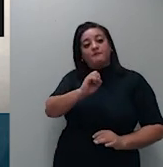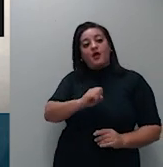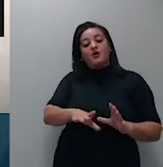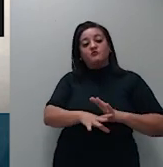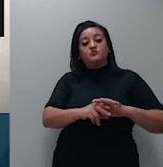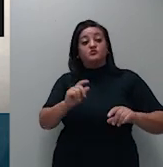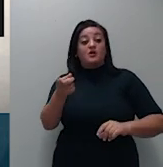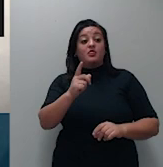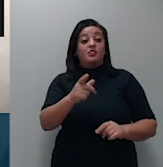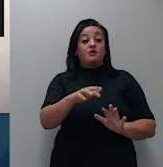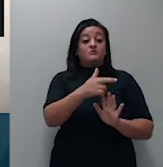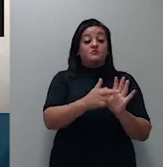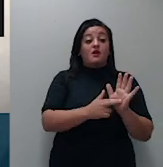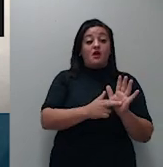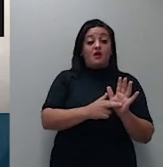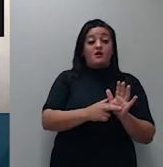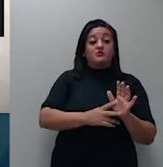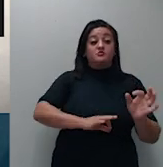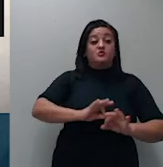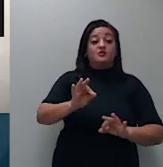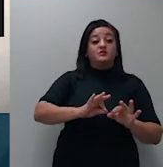de controles de